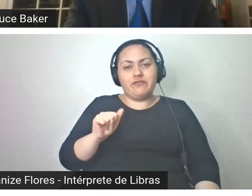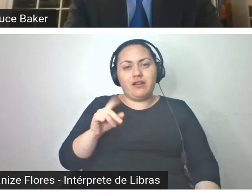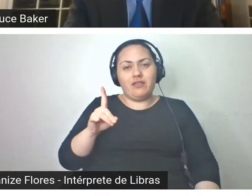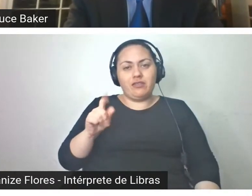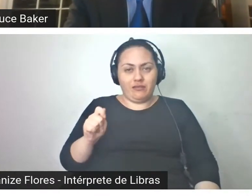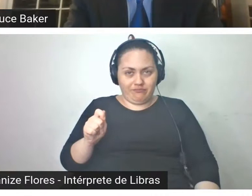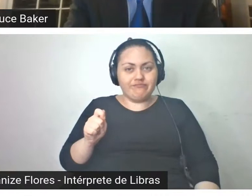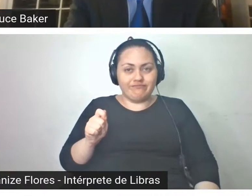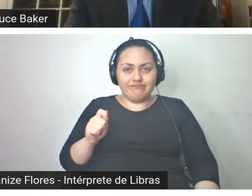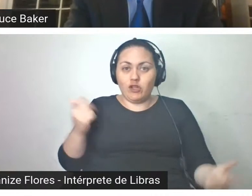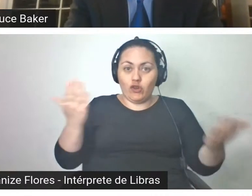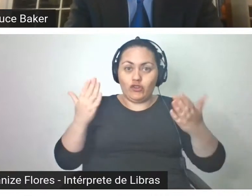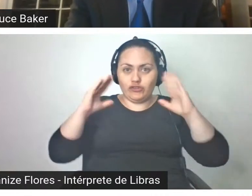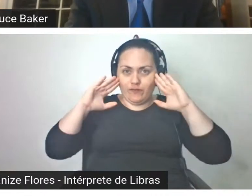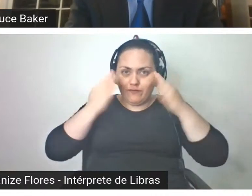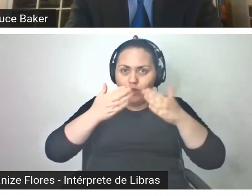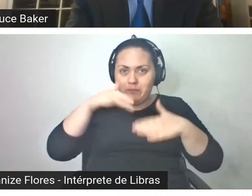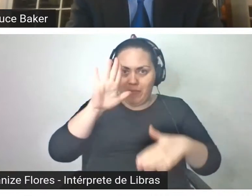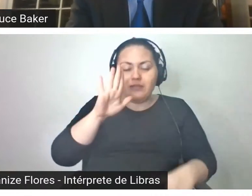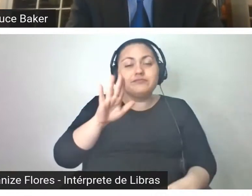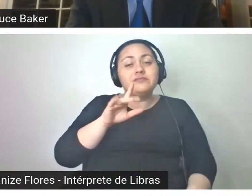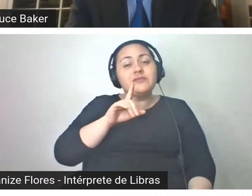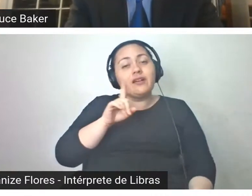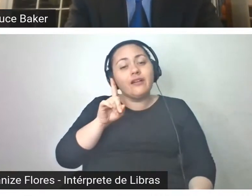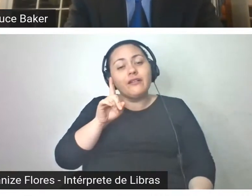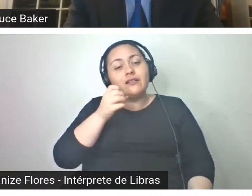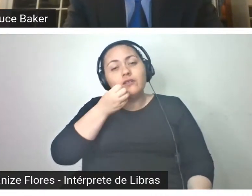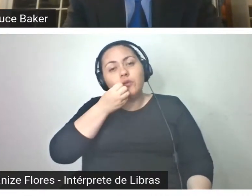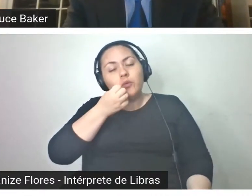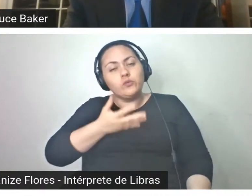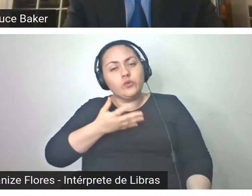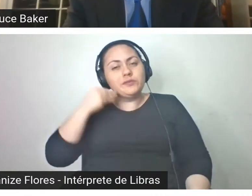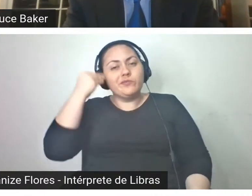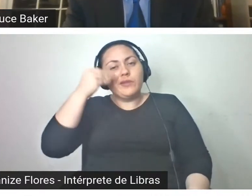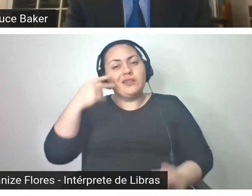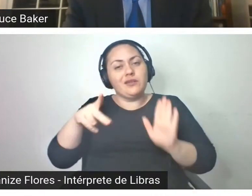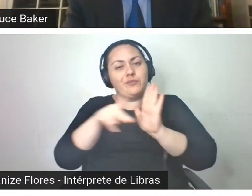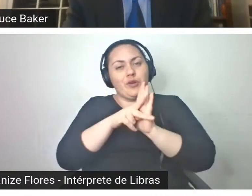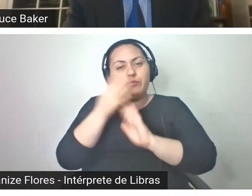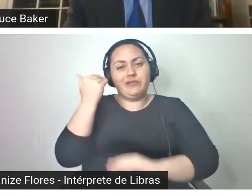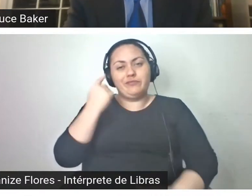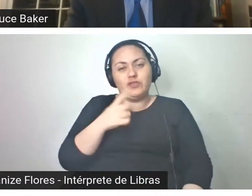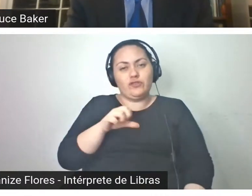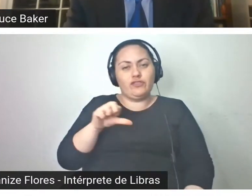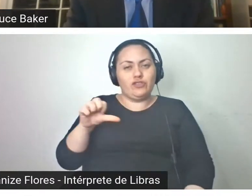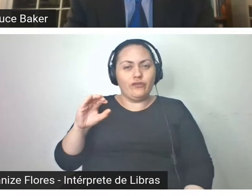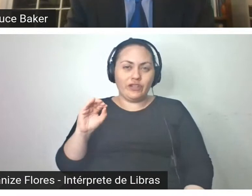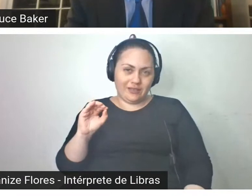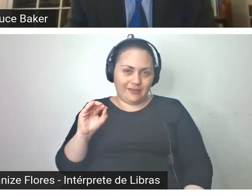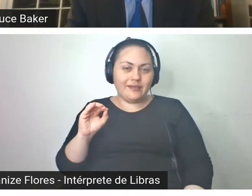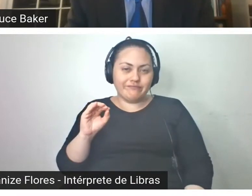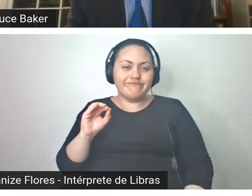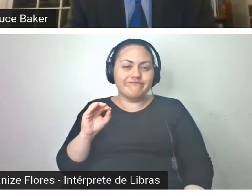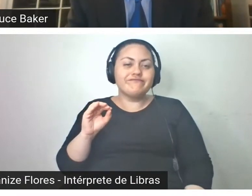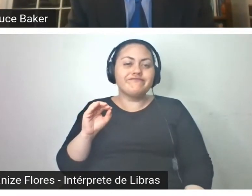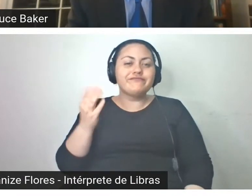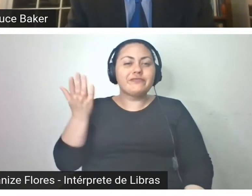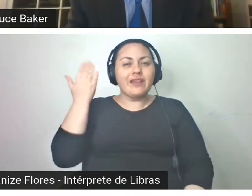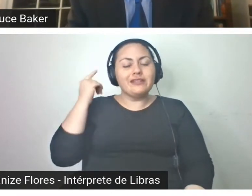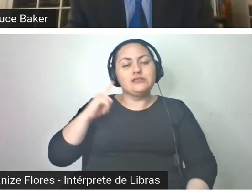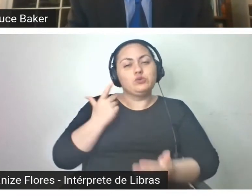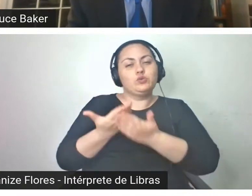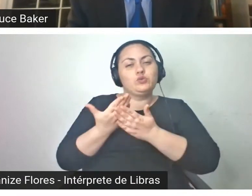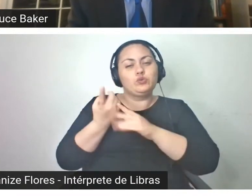Hoje em dia, né? E aí ele comenta uma experiência pessoal que nos anos 90, 1990, quando ele fazia o doutorado